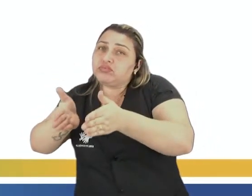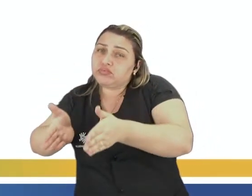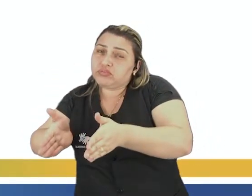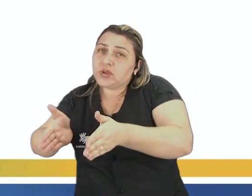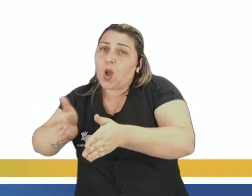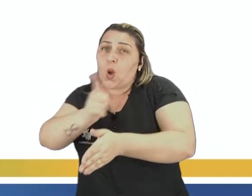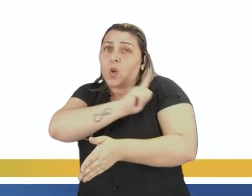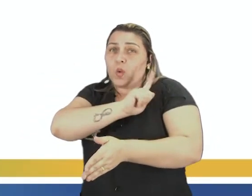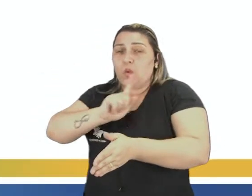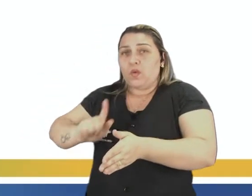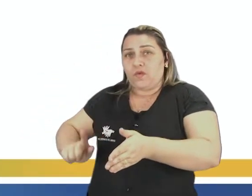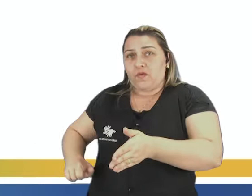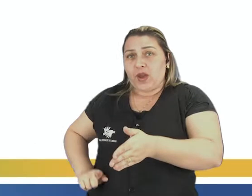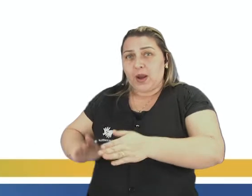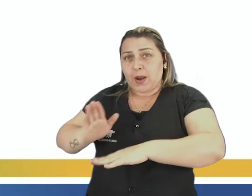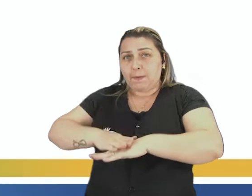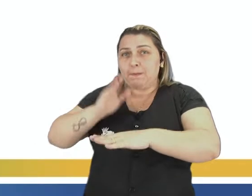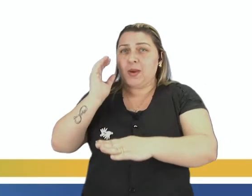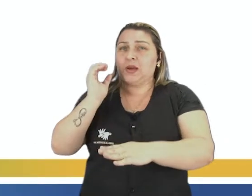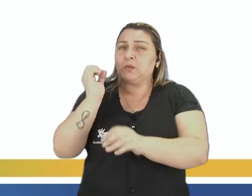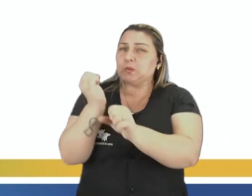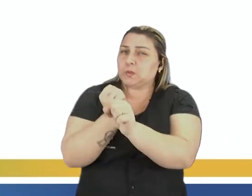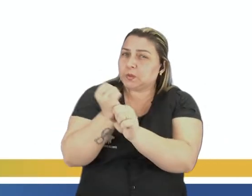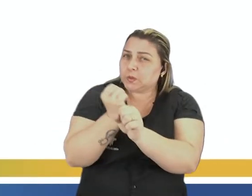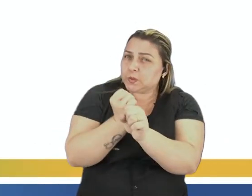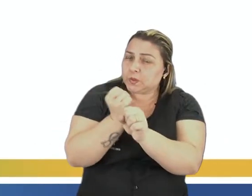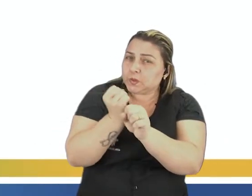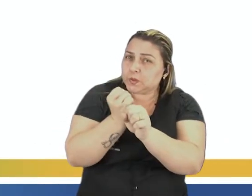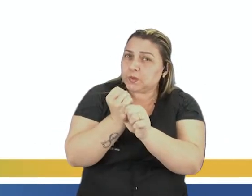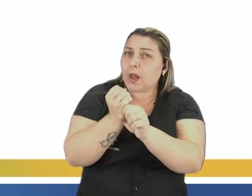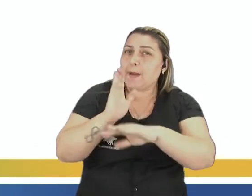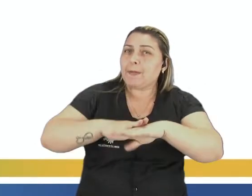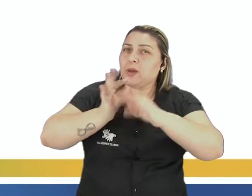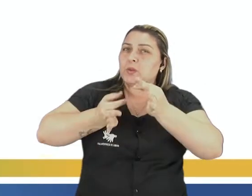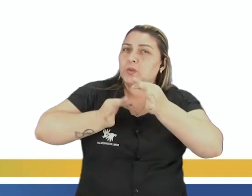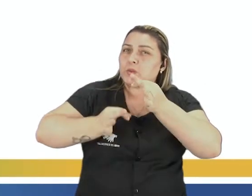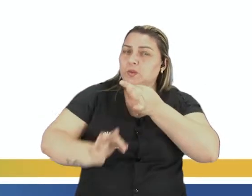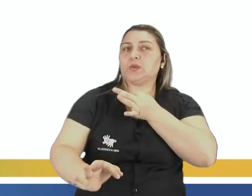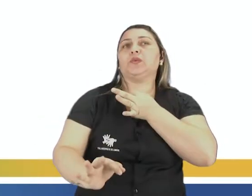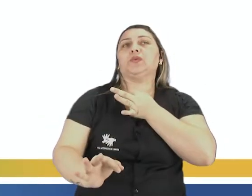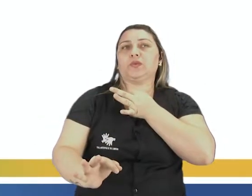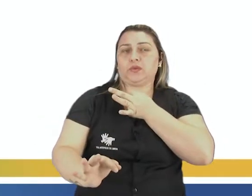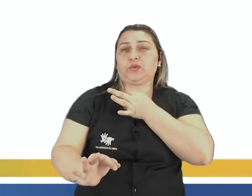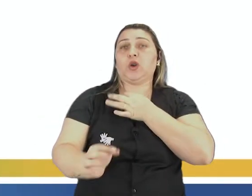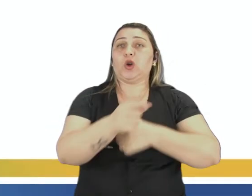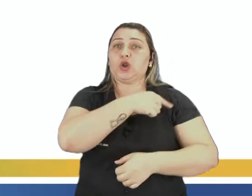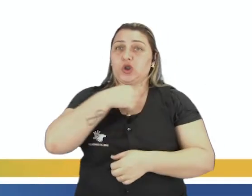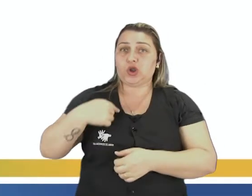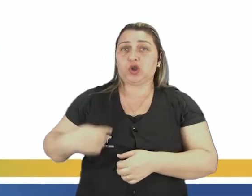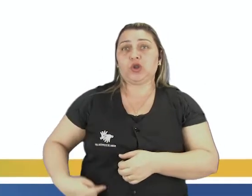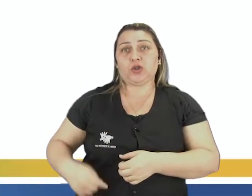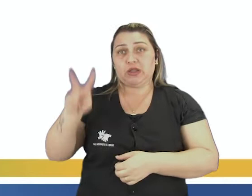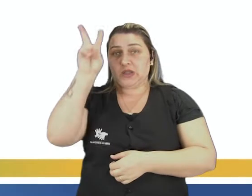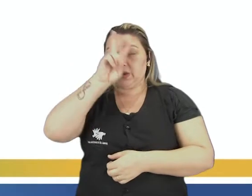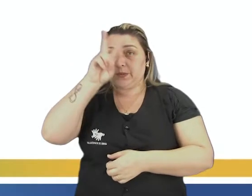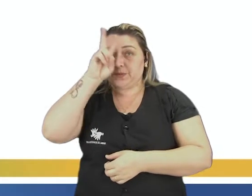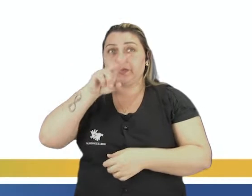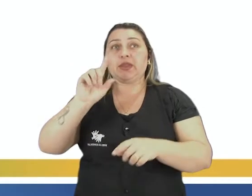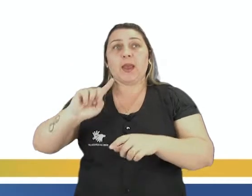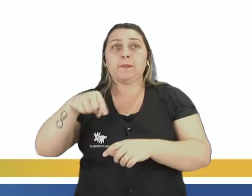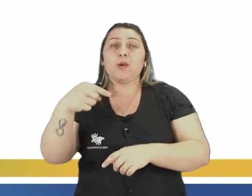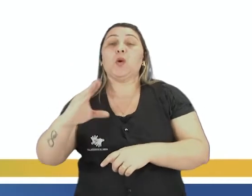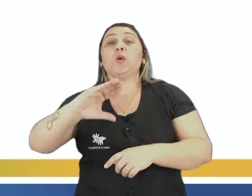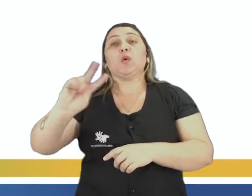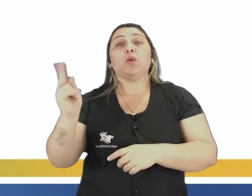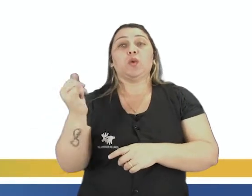forma de governo da forma mais duradoura, ou seja, é a dinastia mais longa chinesa, mais longa da história da China.